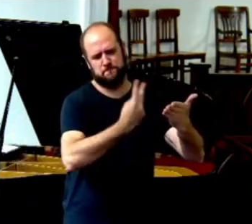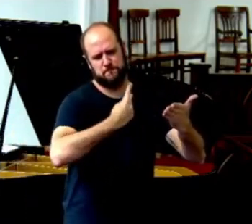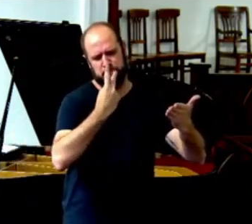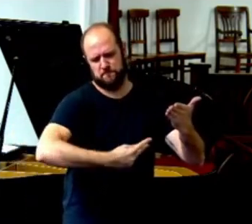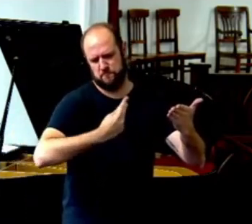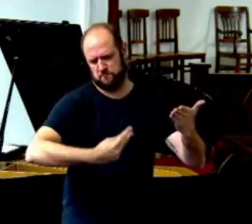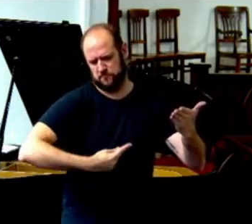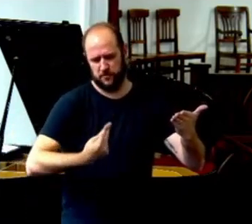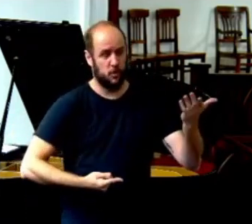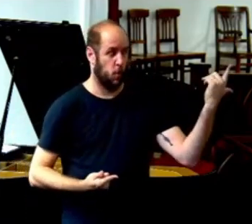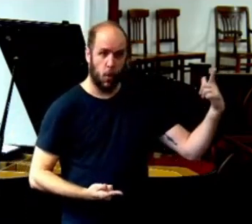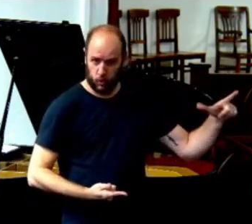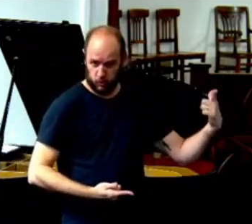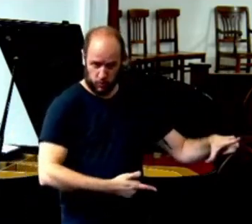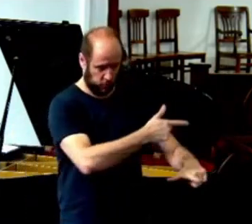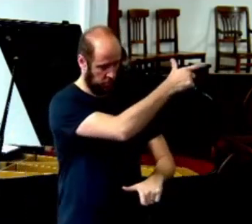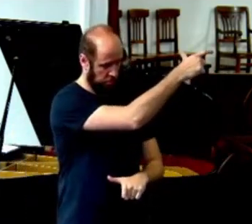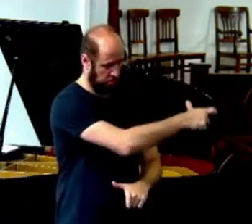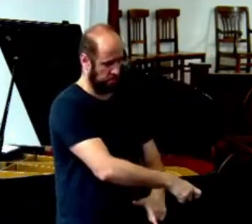de pecados do outro.